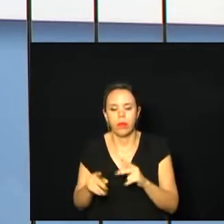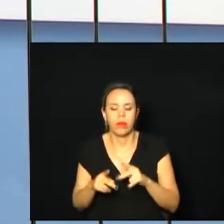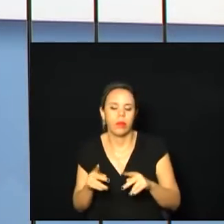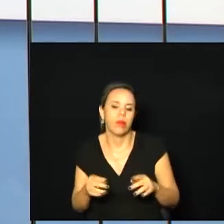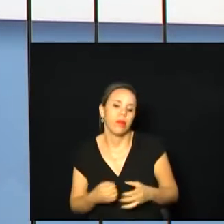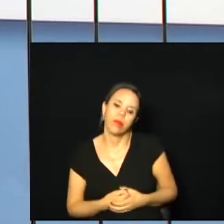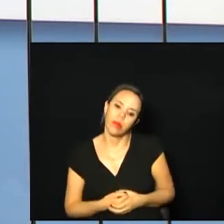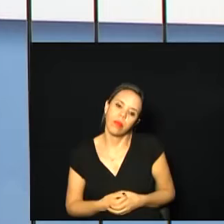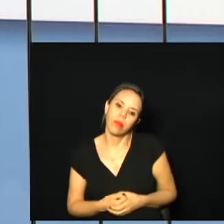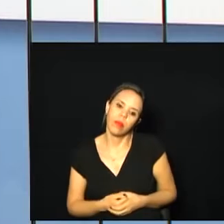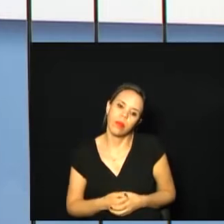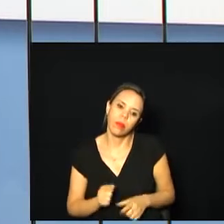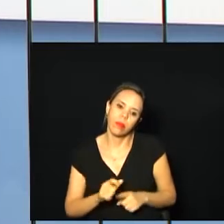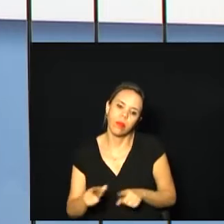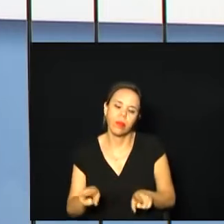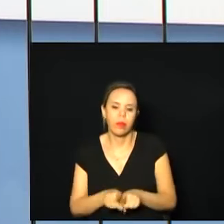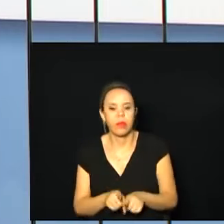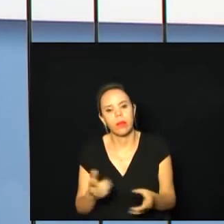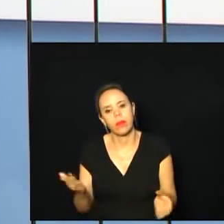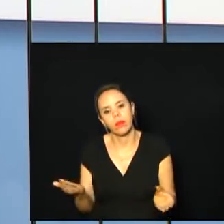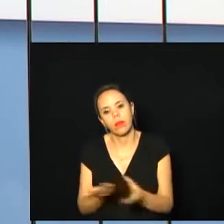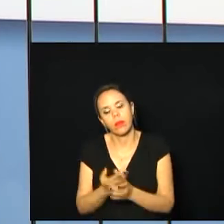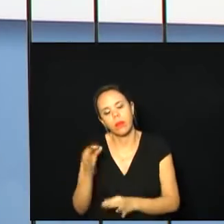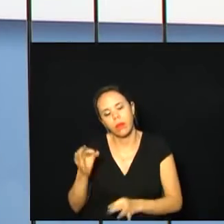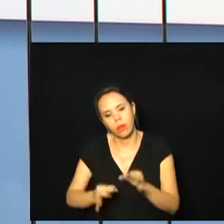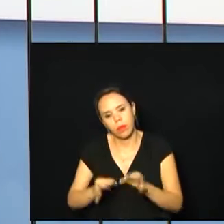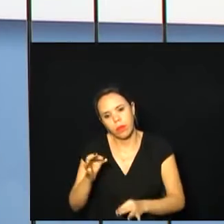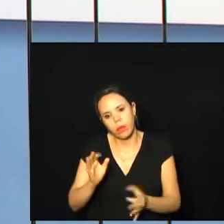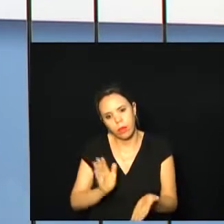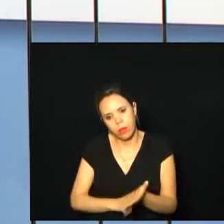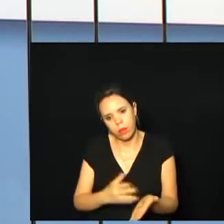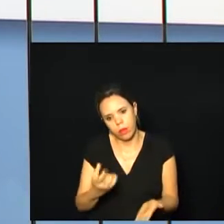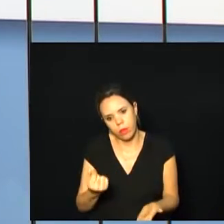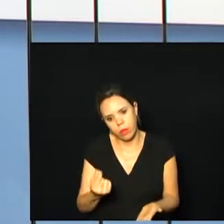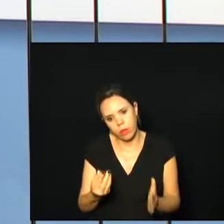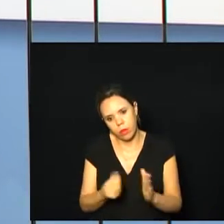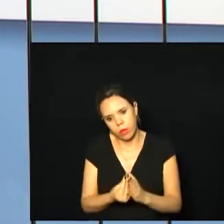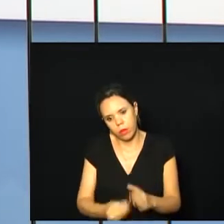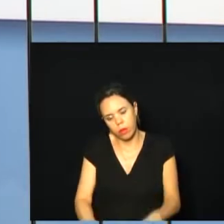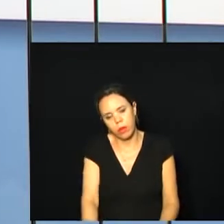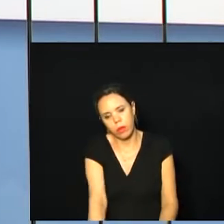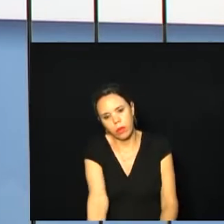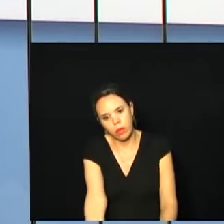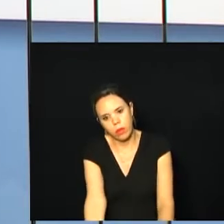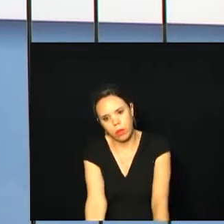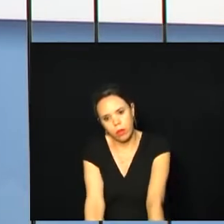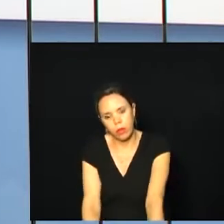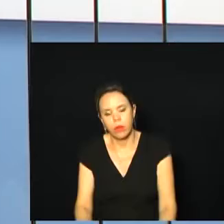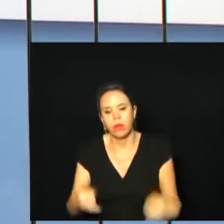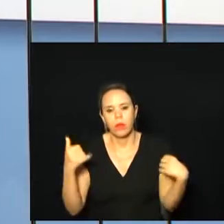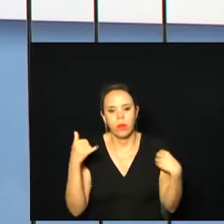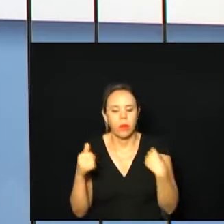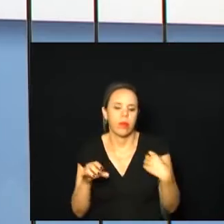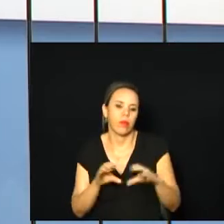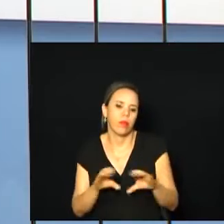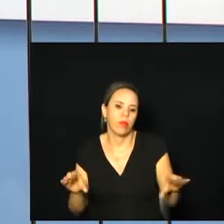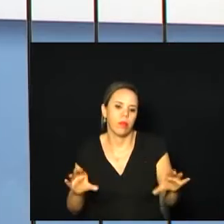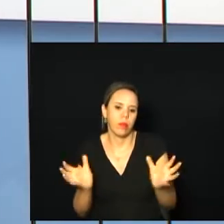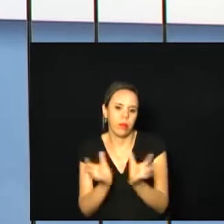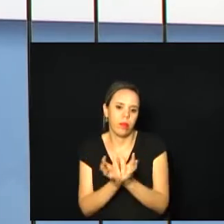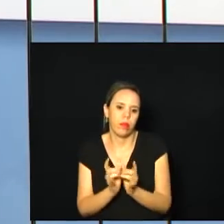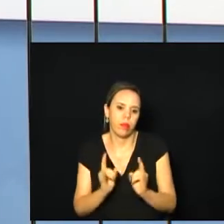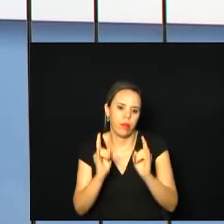morador, cliente que tenha processo judicial de cobrança pela Sanasa ou em caso de ligações coletivas, aqueles